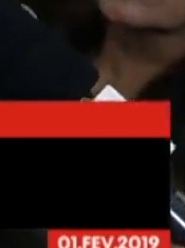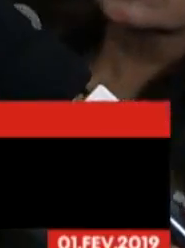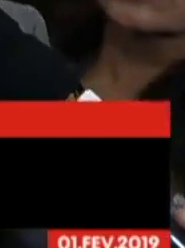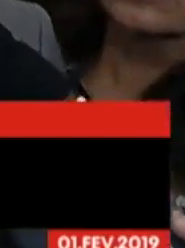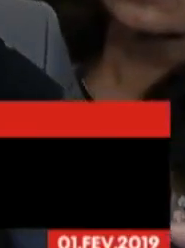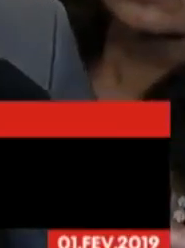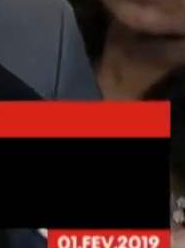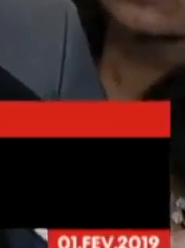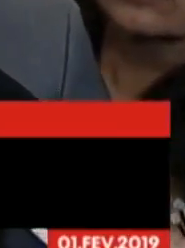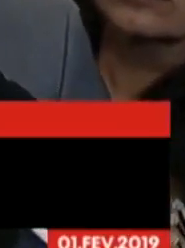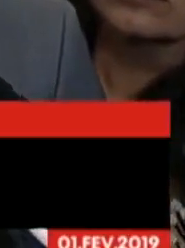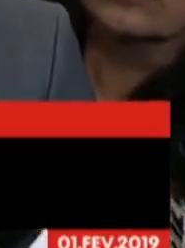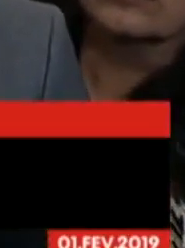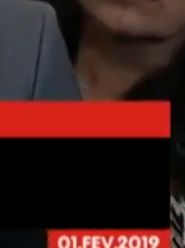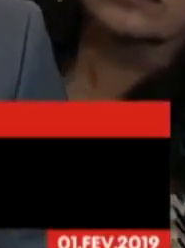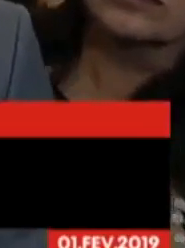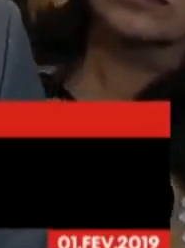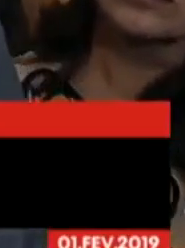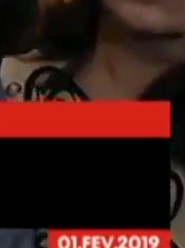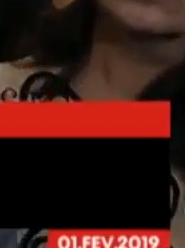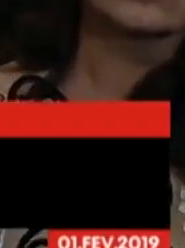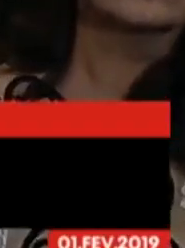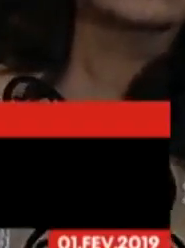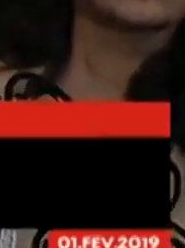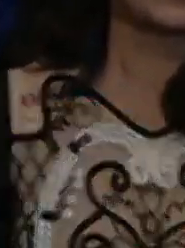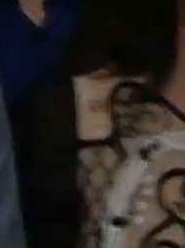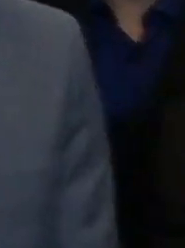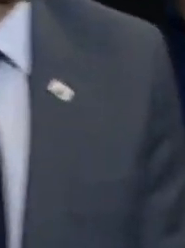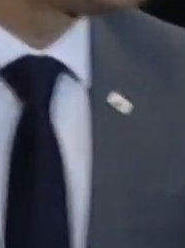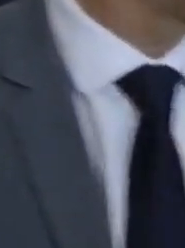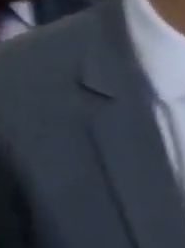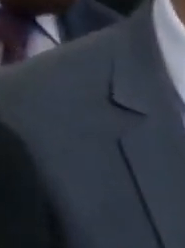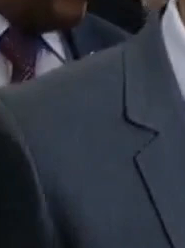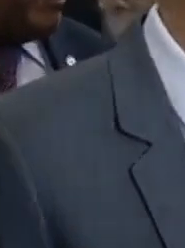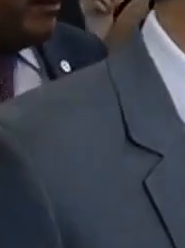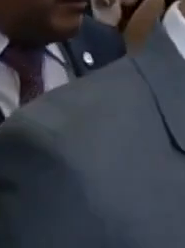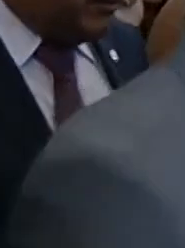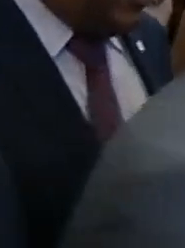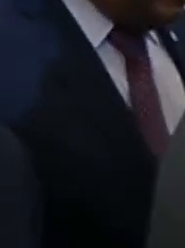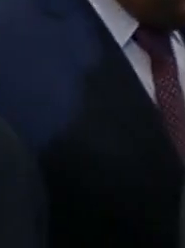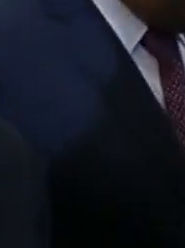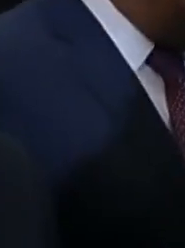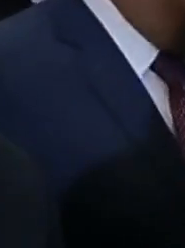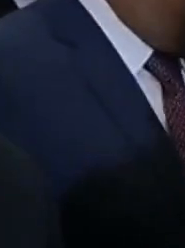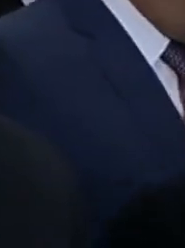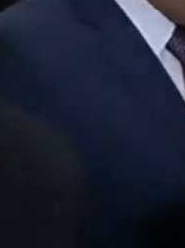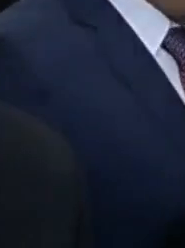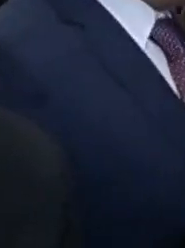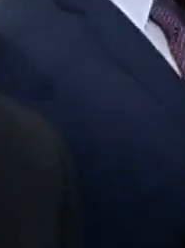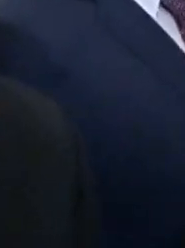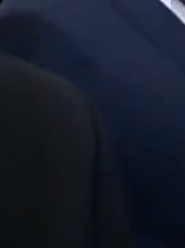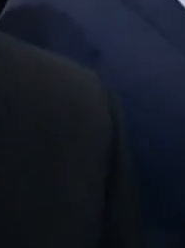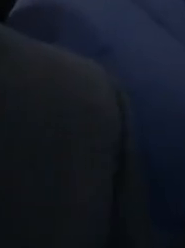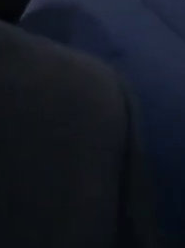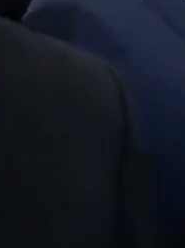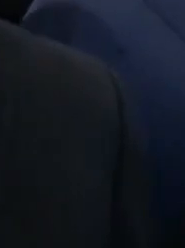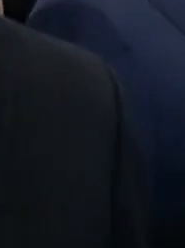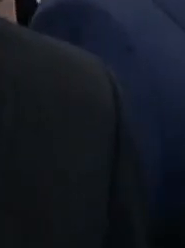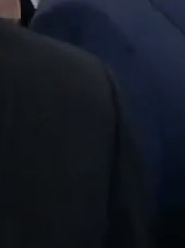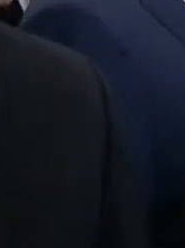pautas importantes. Obrigado, governador. Governador Romeu Zema, do Partido Novo, portanto, falando aqui, ele